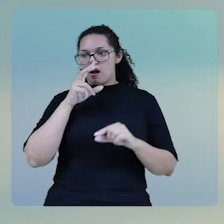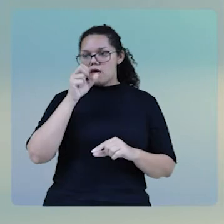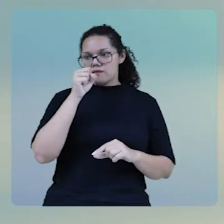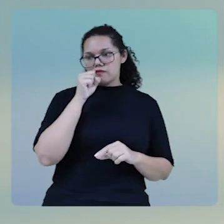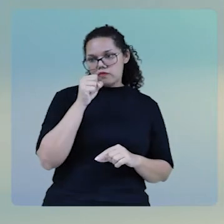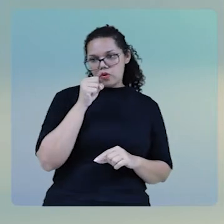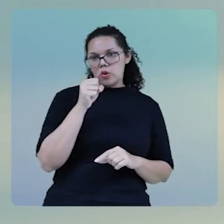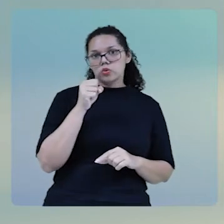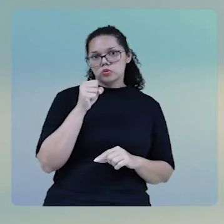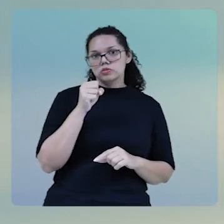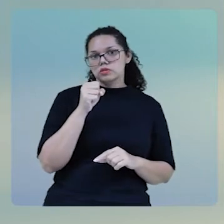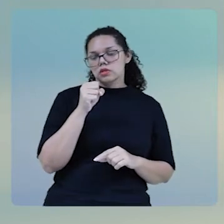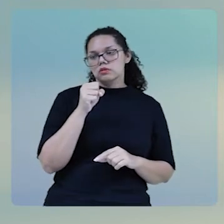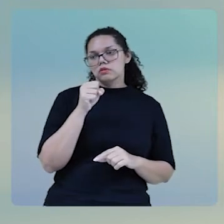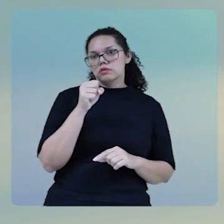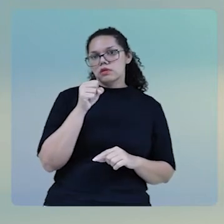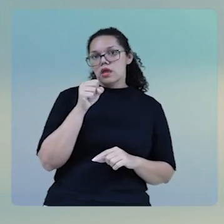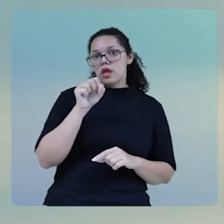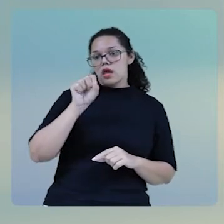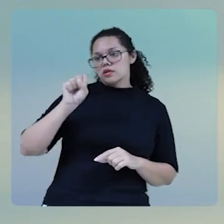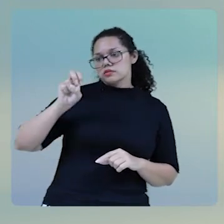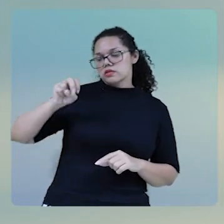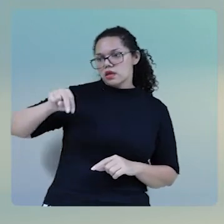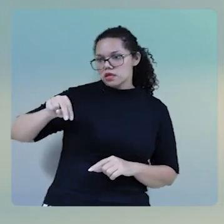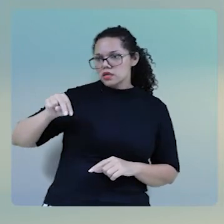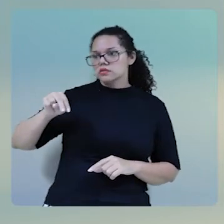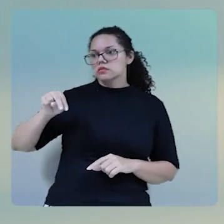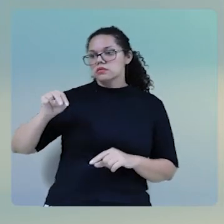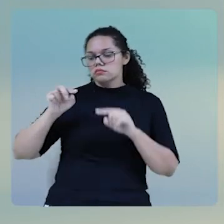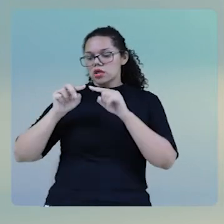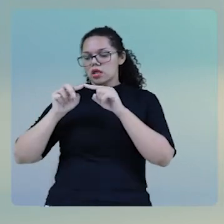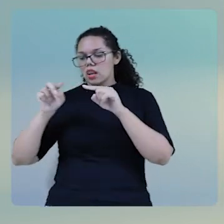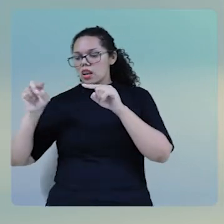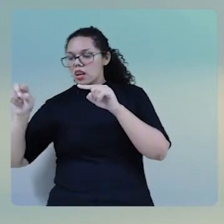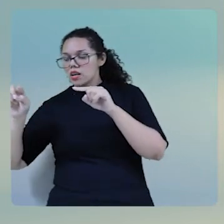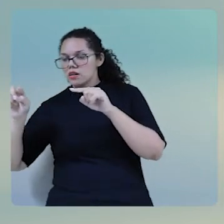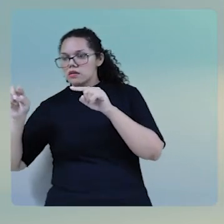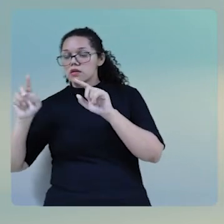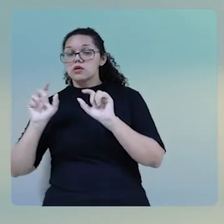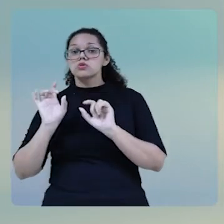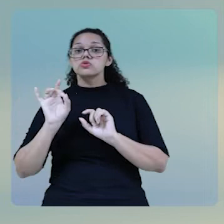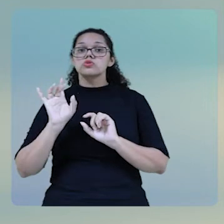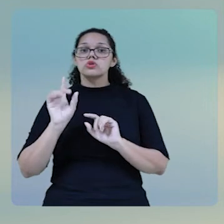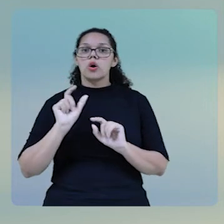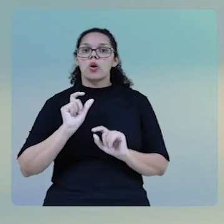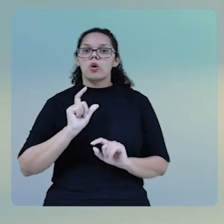contra-eletromotriz, FCM, do motor. E R e R'